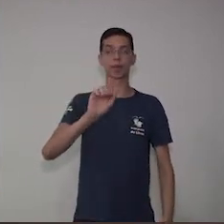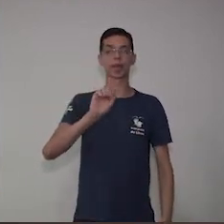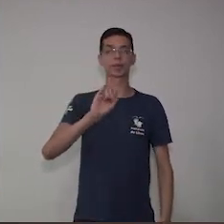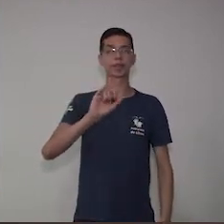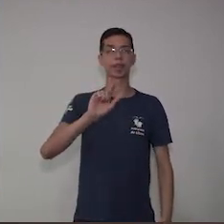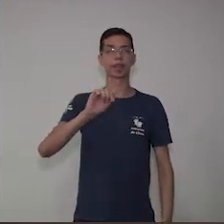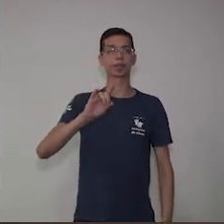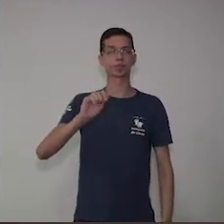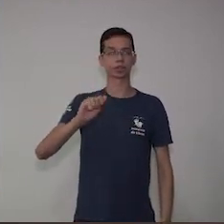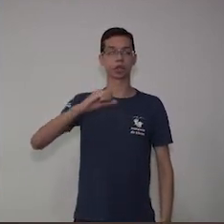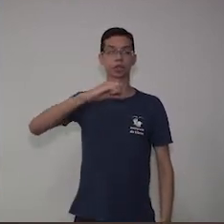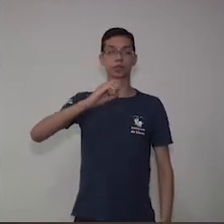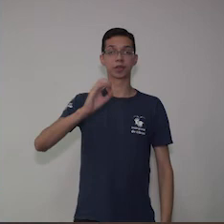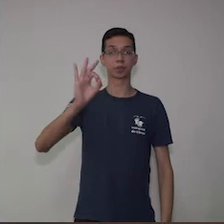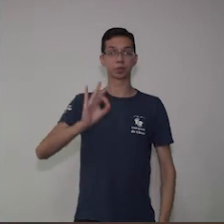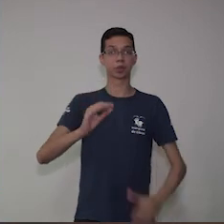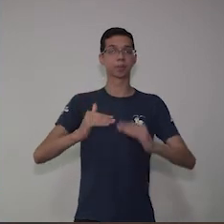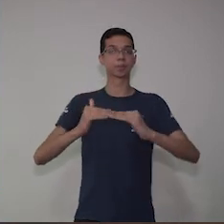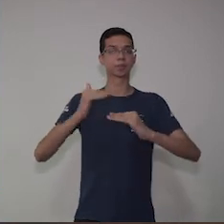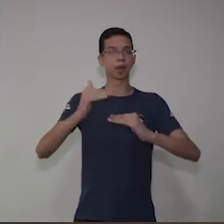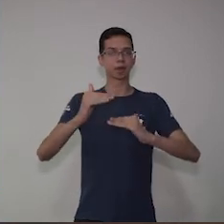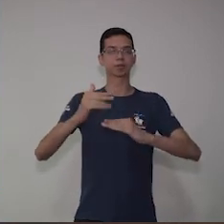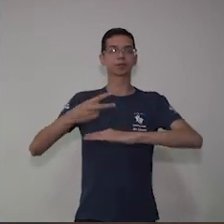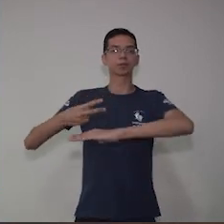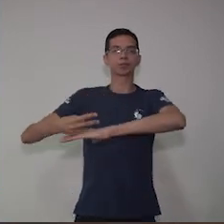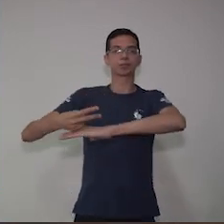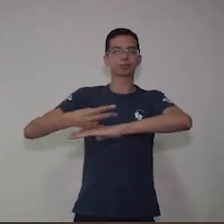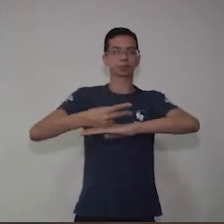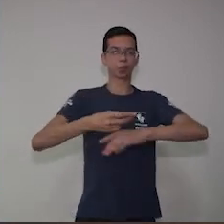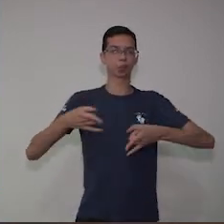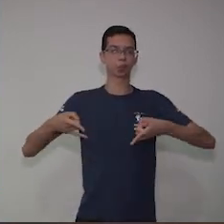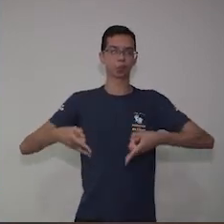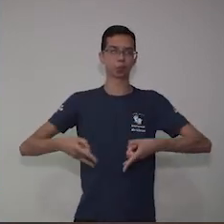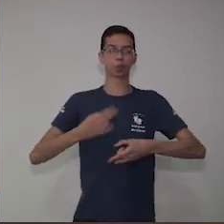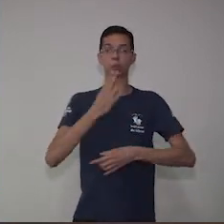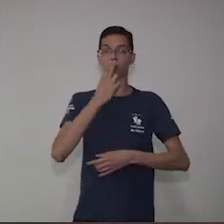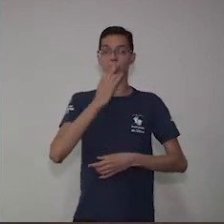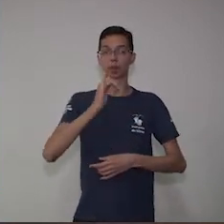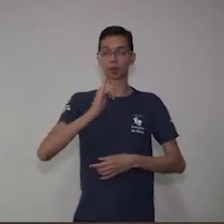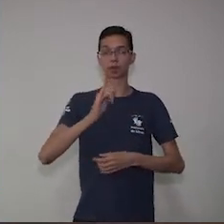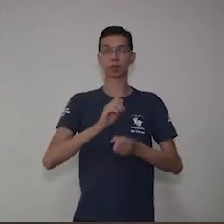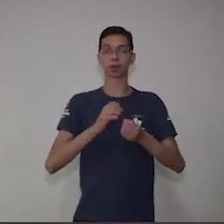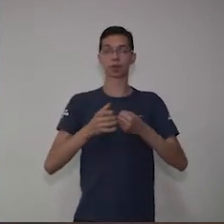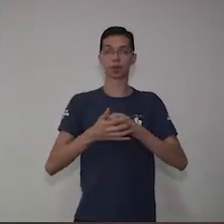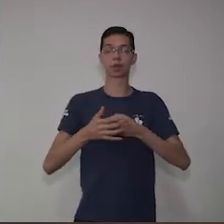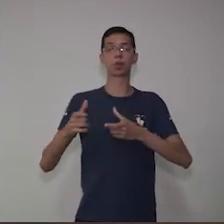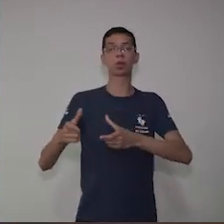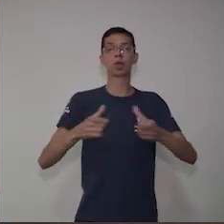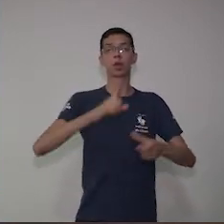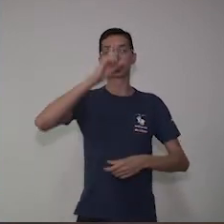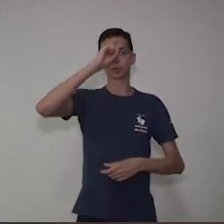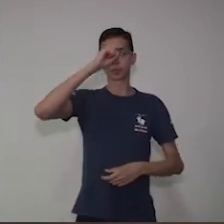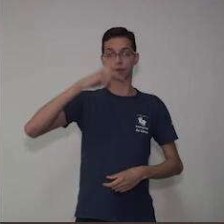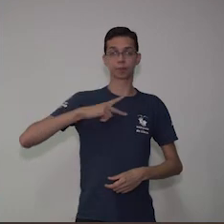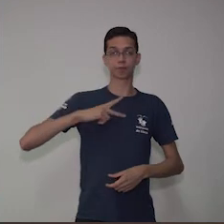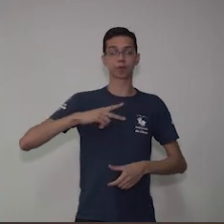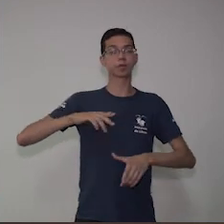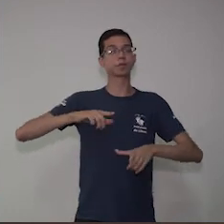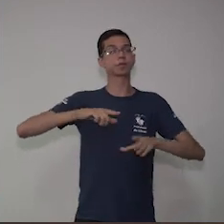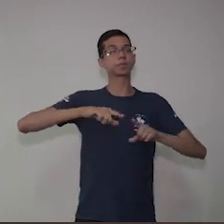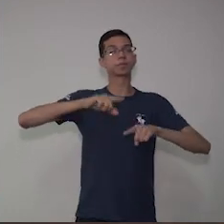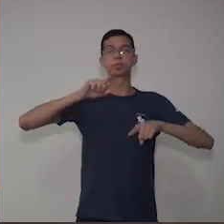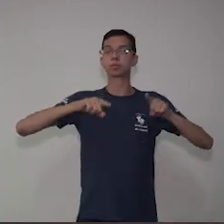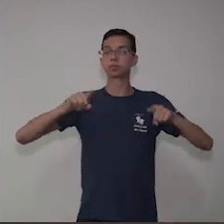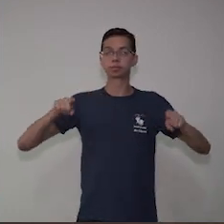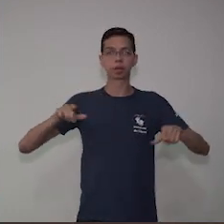de ocupação. E já a taxa de ocupação de leitos e UTIs para casos de coronavírus em hospitais privados varia de